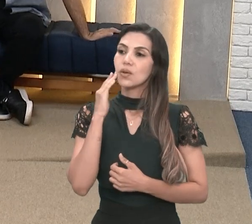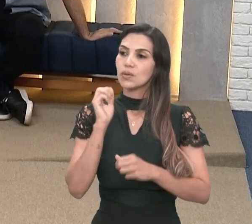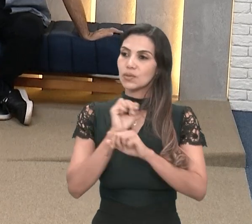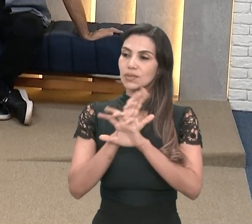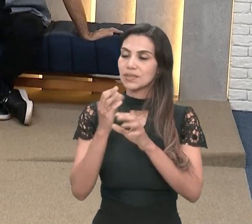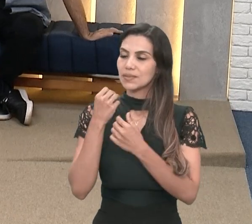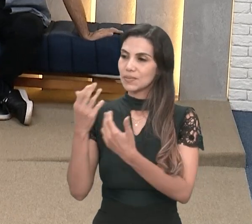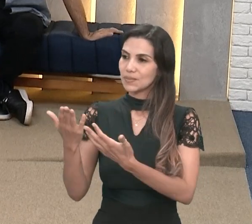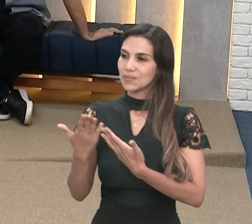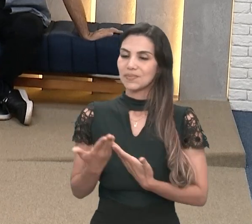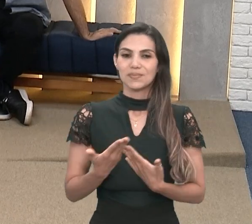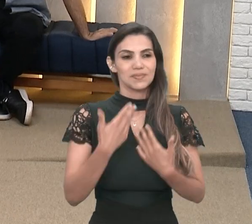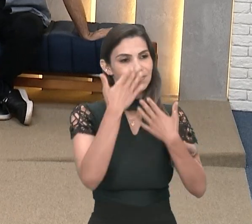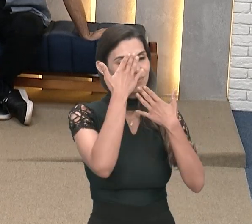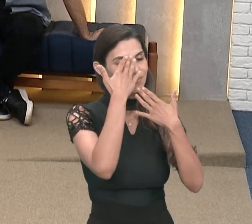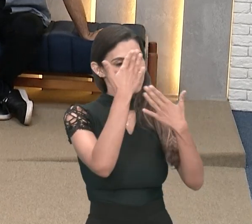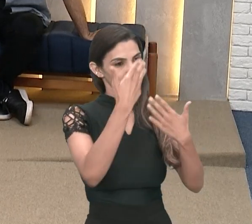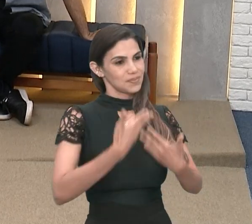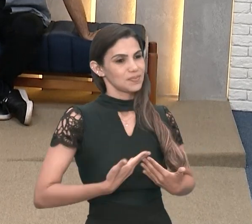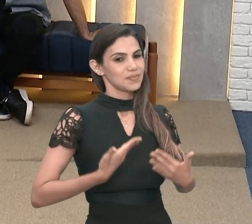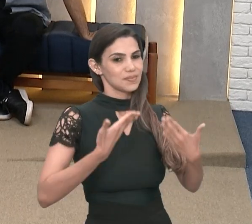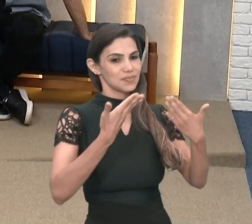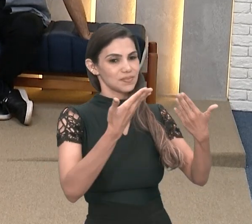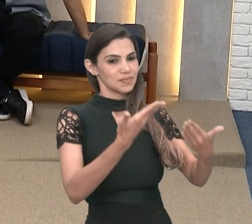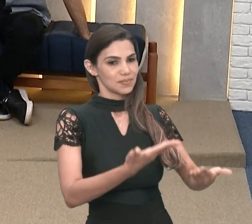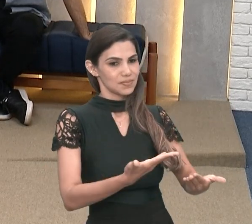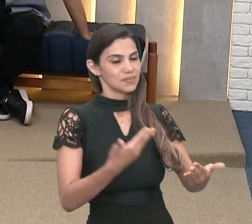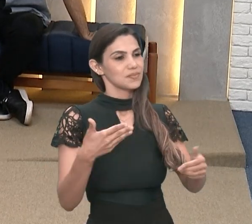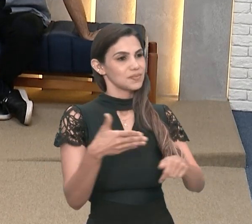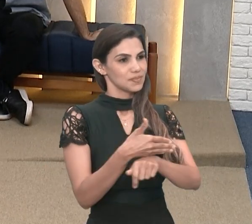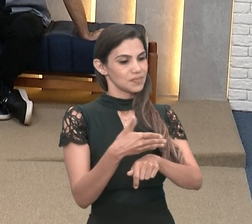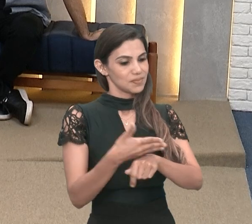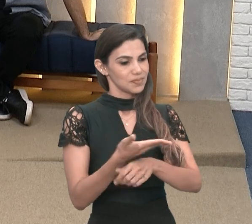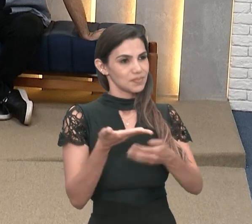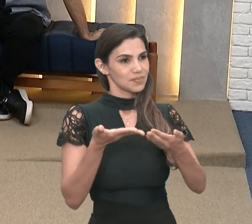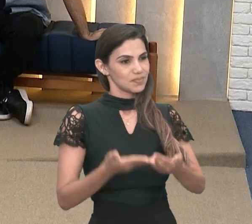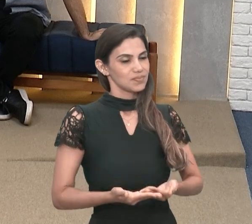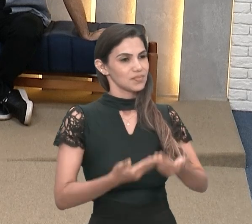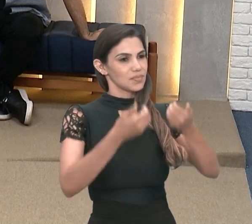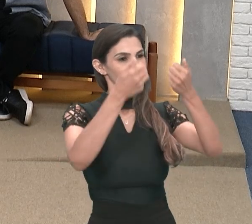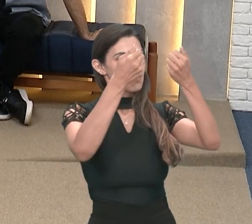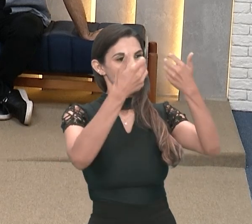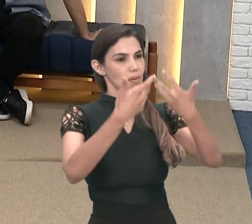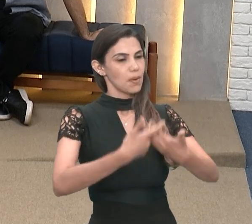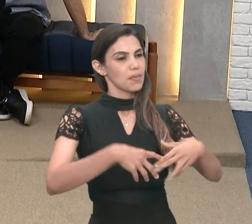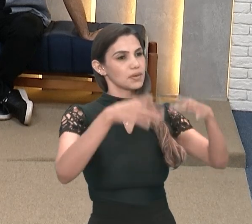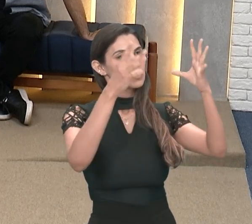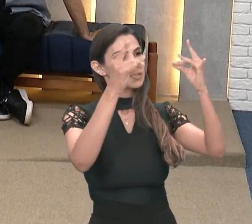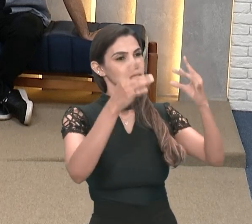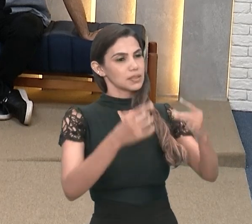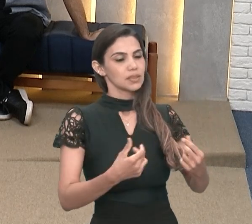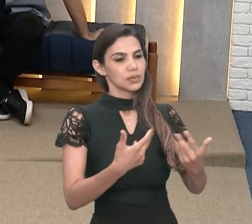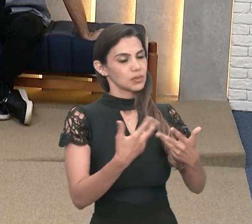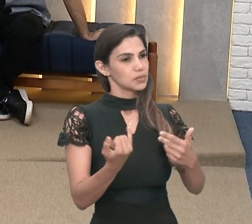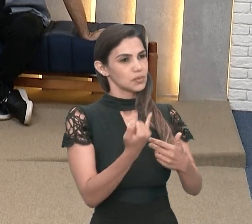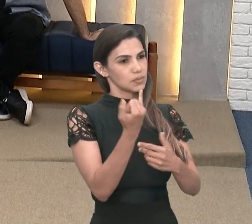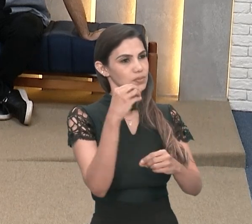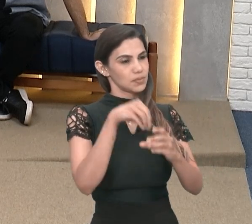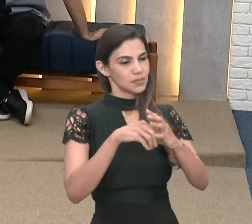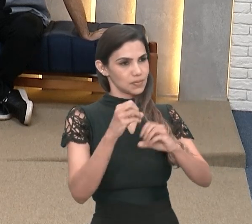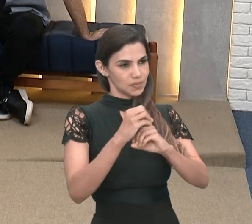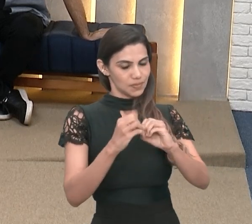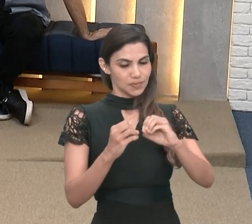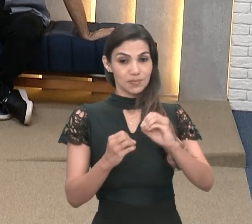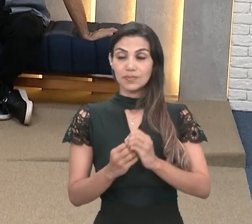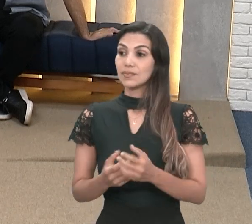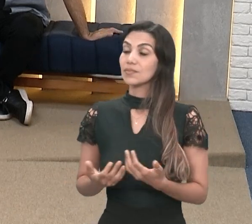professor. Obrigado, eu que agradeço ao convite e poder participar aqui e esclarecer essas questões tão relevantes para a universidade. Muito